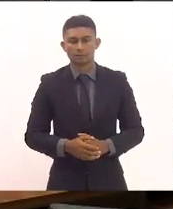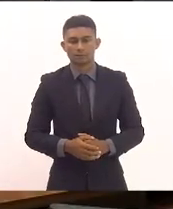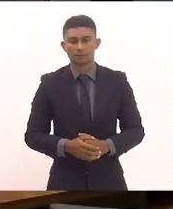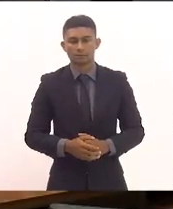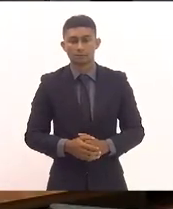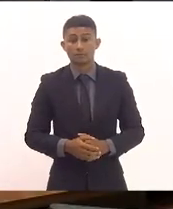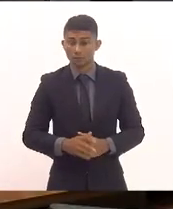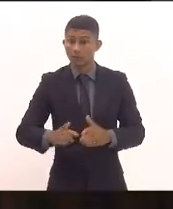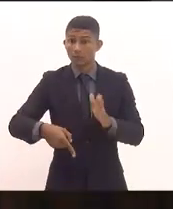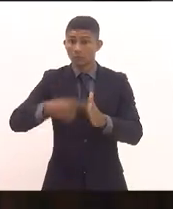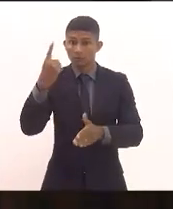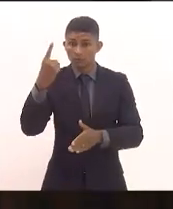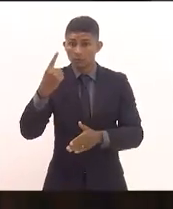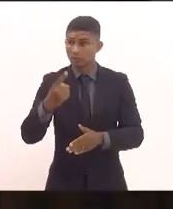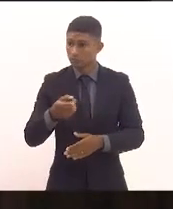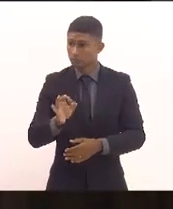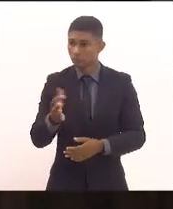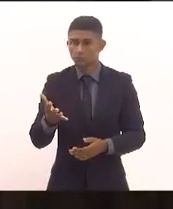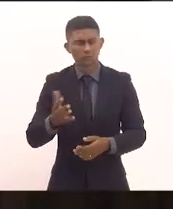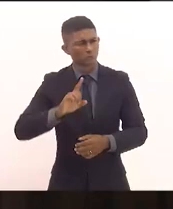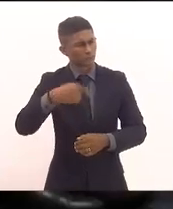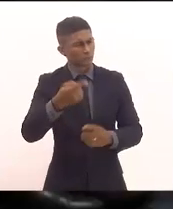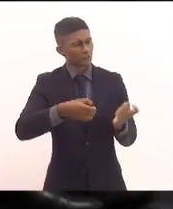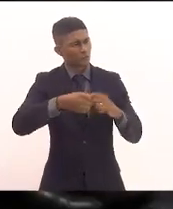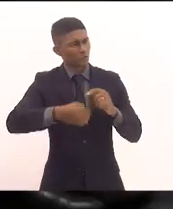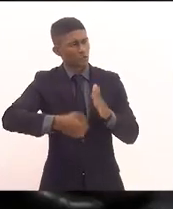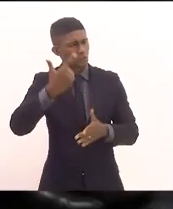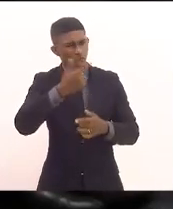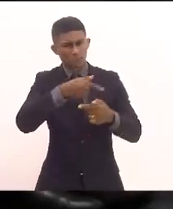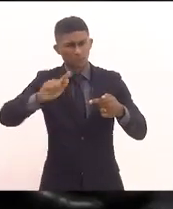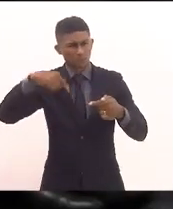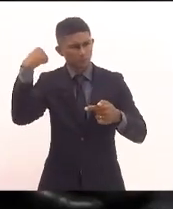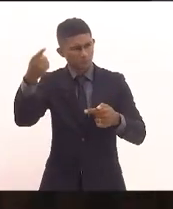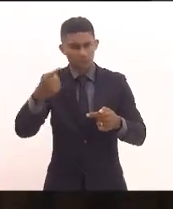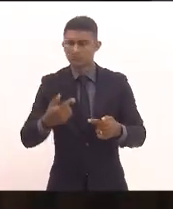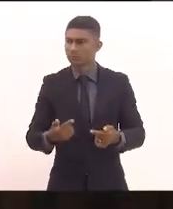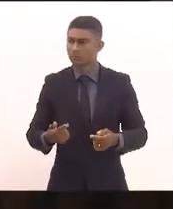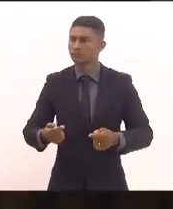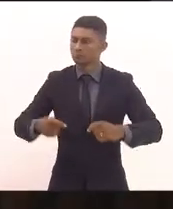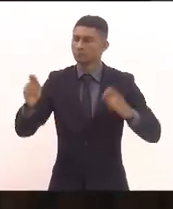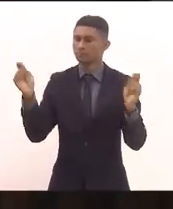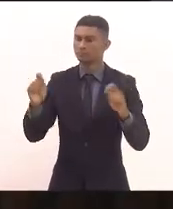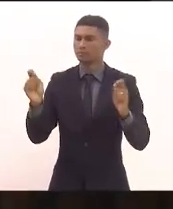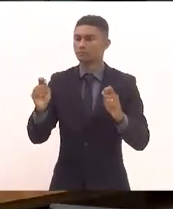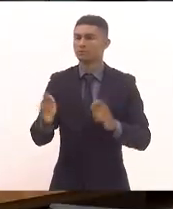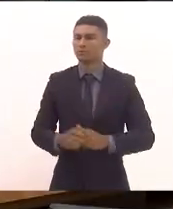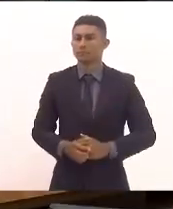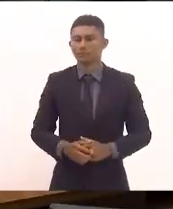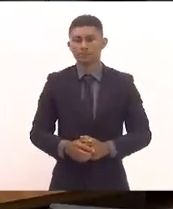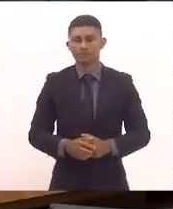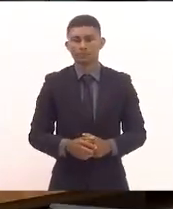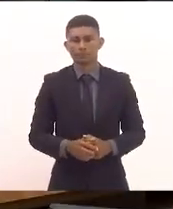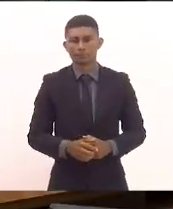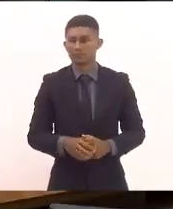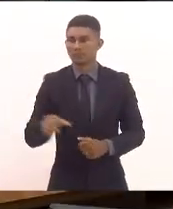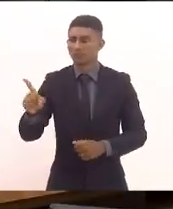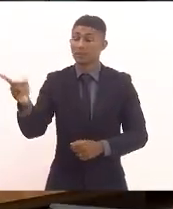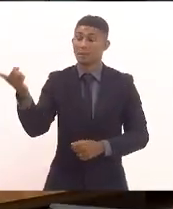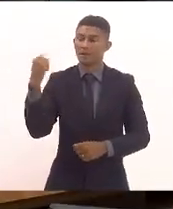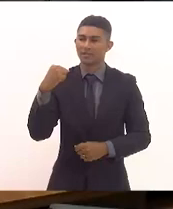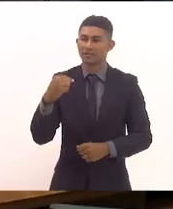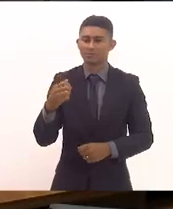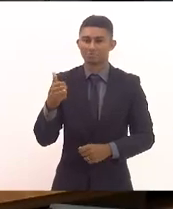É primeira, está em primeira. É não, trazer em segunda na semana que vem? Pode. Você manda, deputado